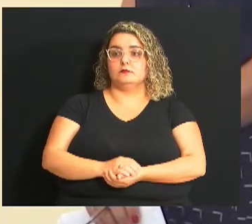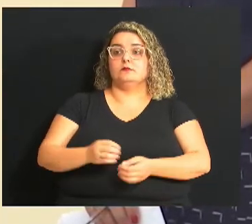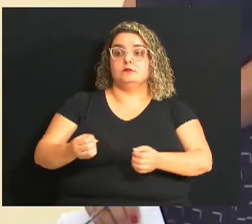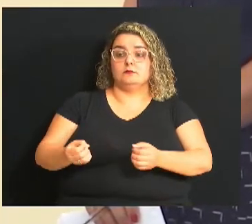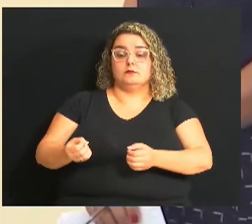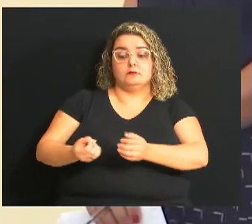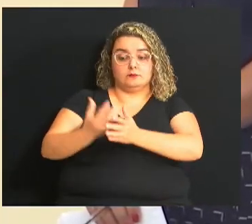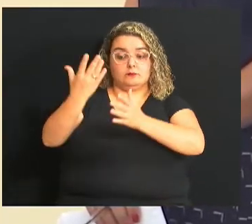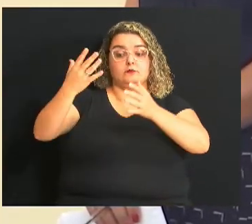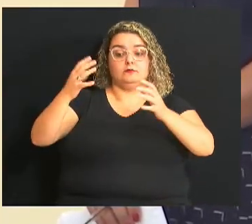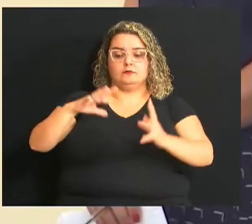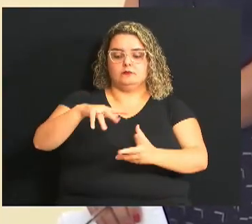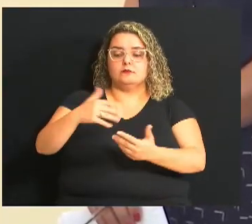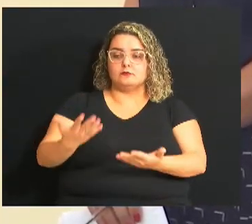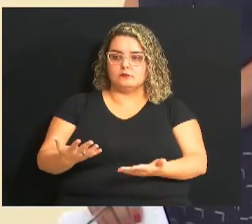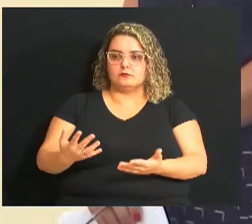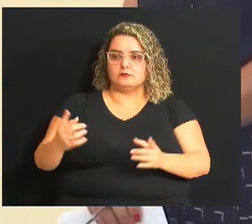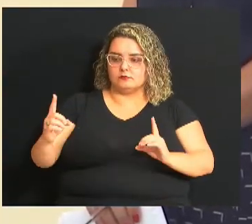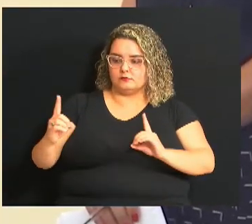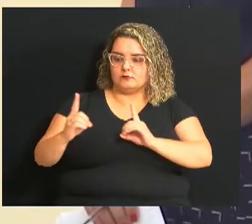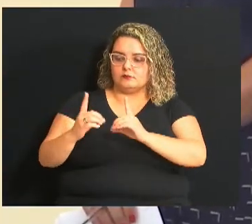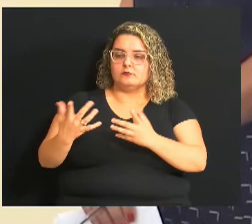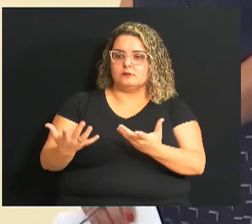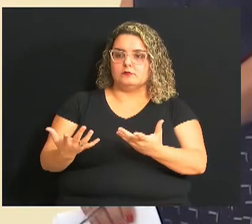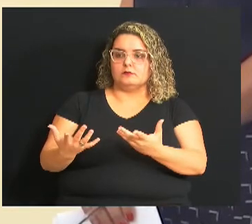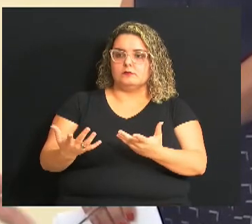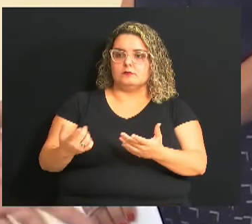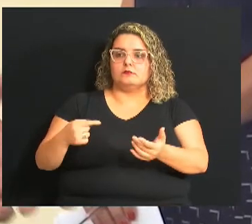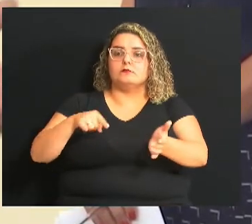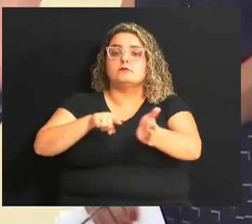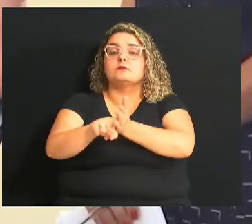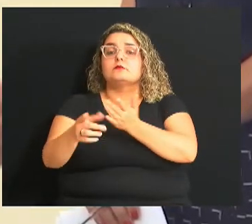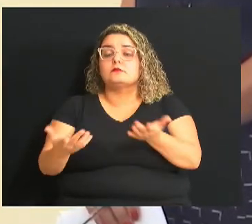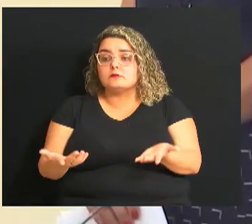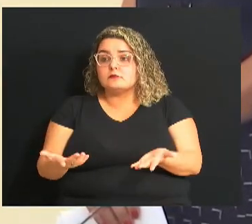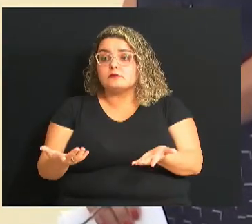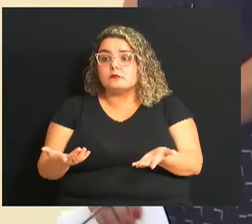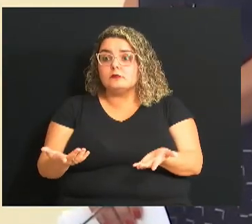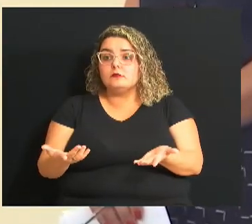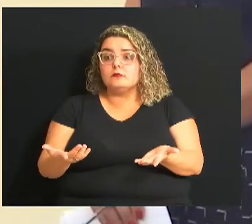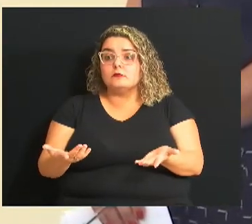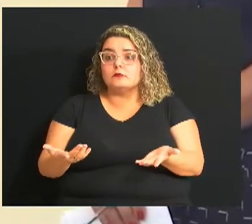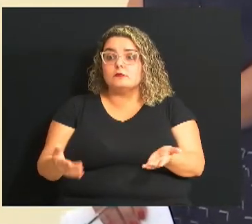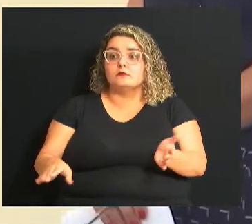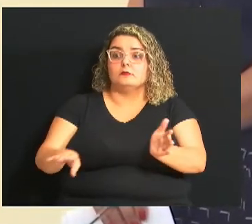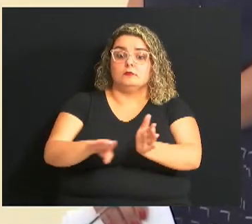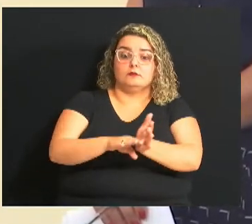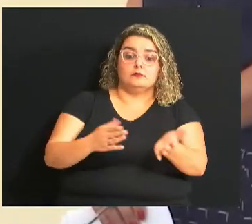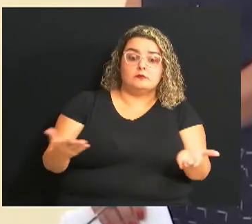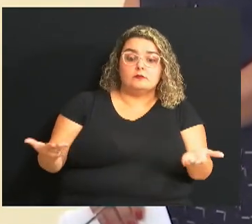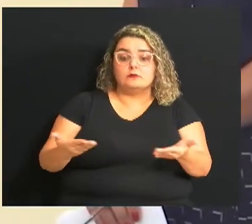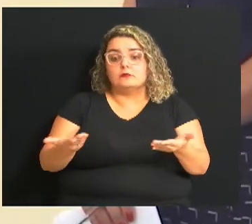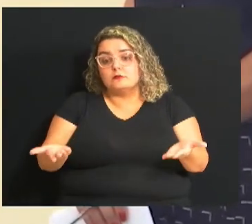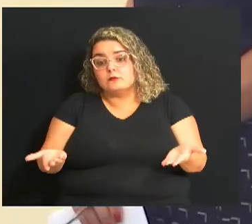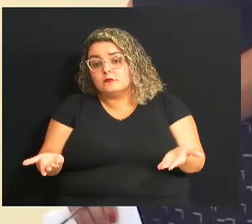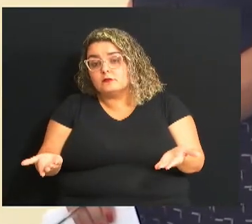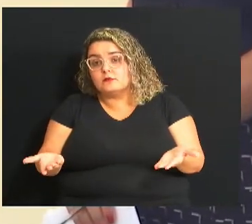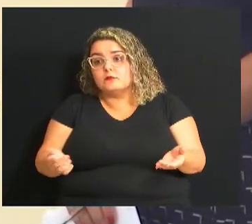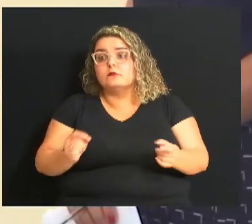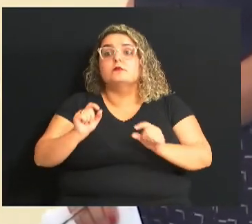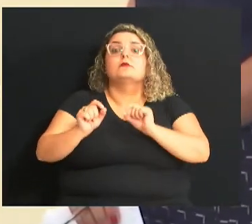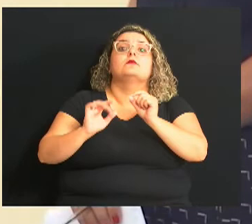diante daquela pessoa, resolve naquele dia perguntar para ele o seguinte: pois é, você está chegando aqui agora, o que você achou da